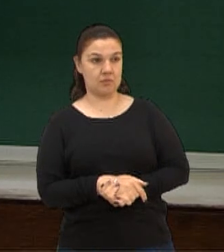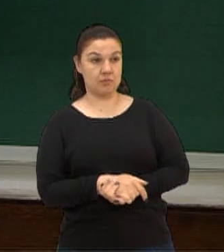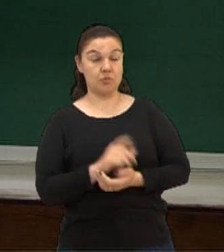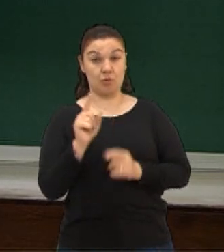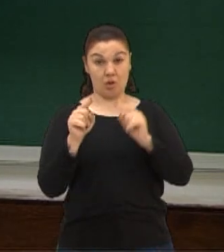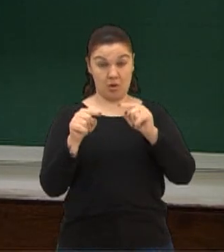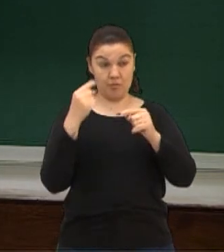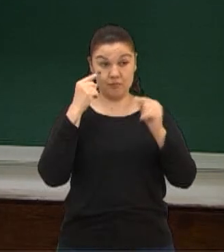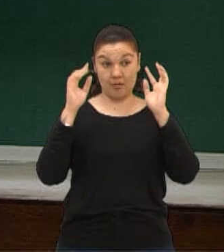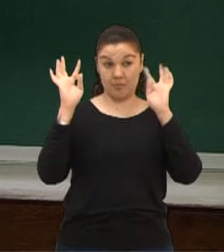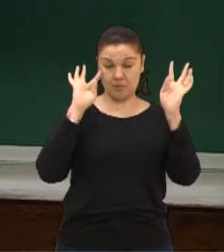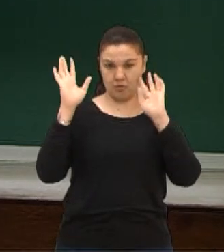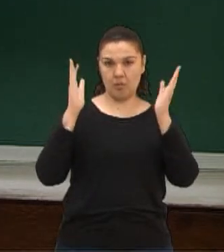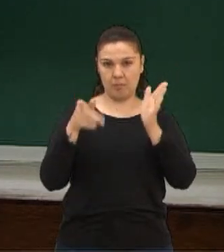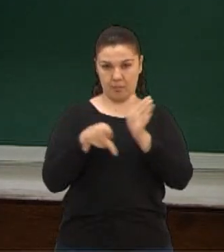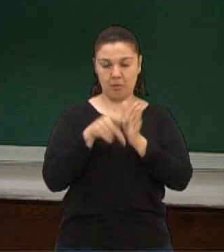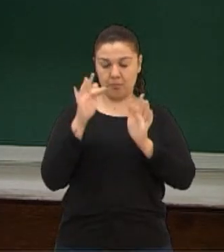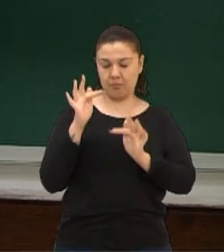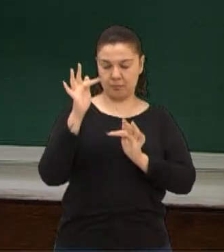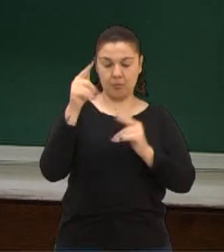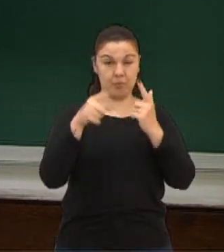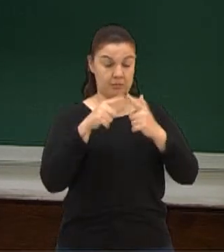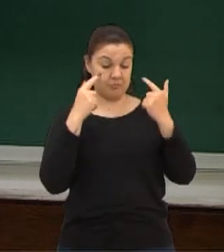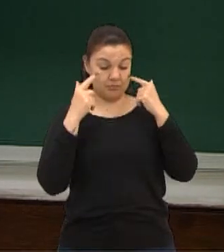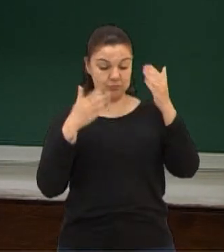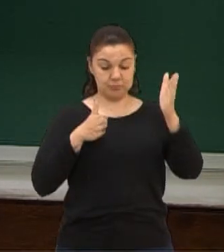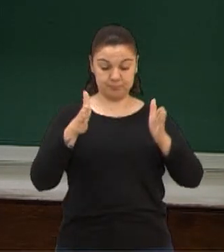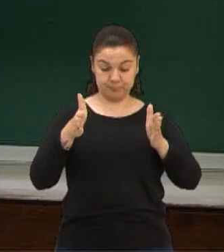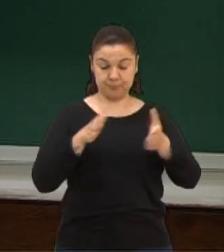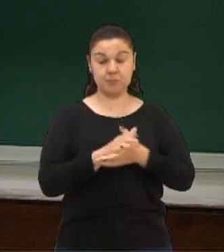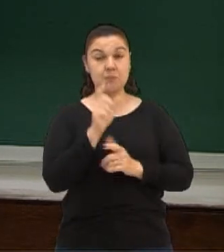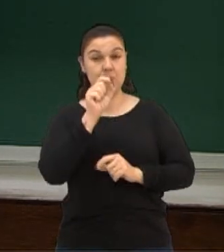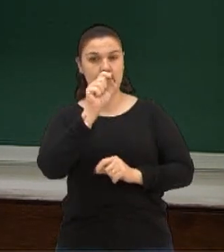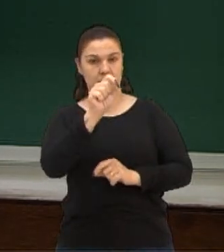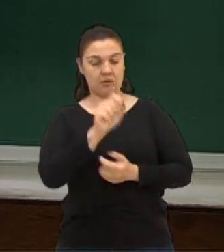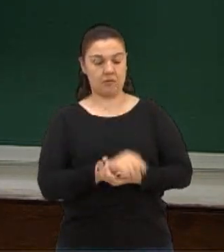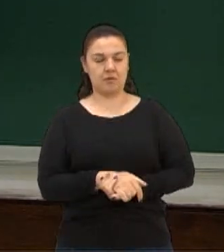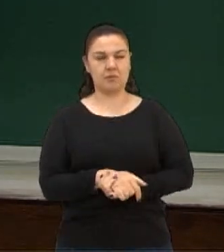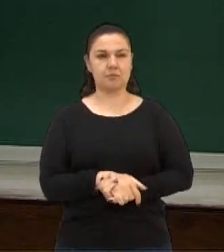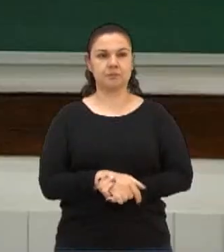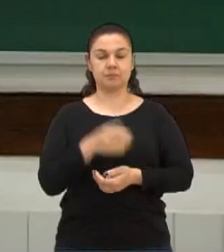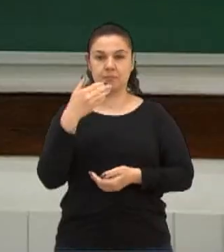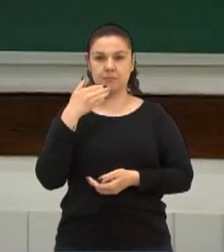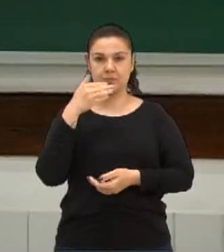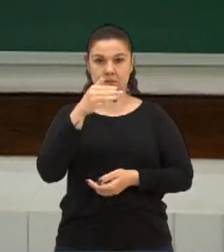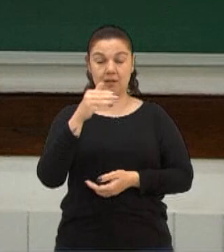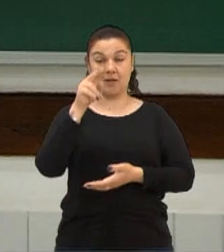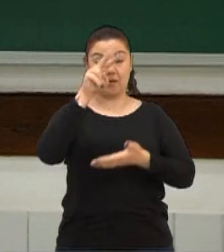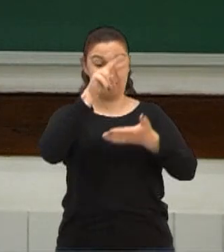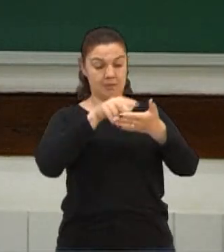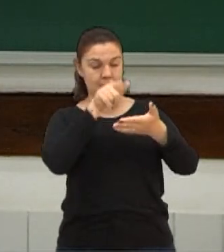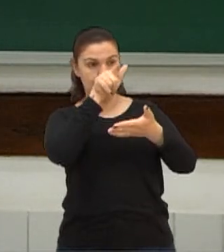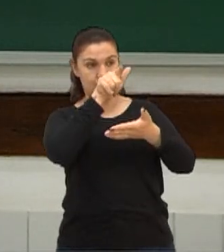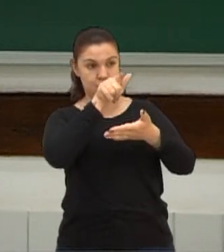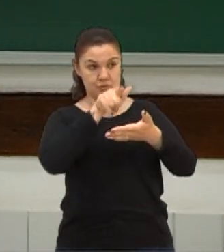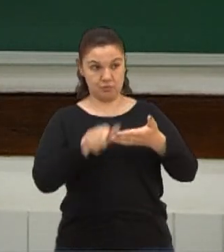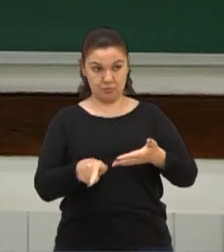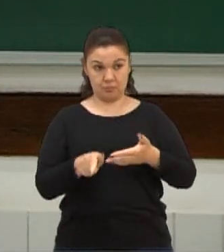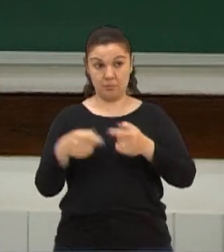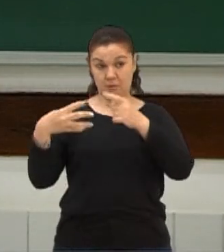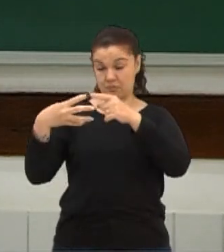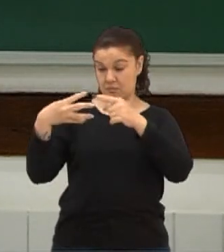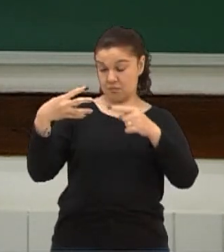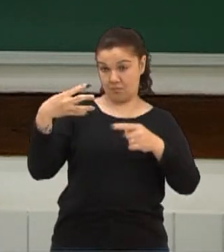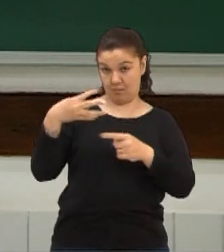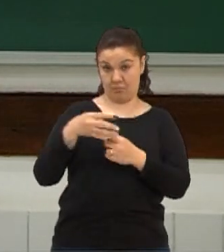vai falar do futuro. Já que a gente está falando de tempo, nós vamos falar do futuro. Vou pedir para vocês relerem esses